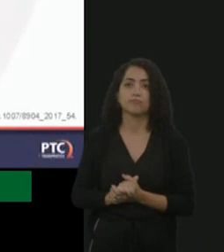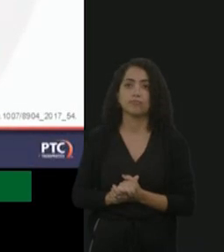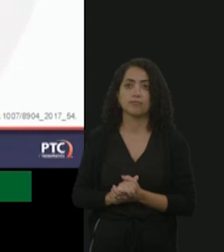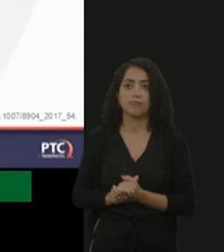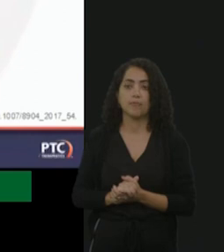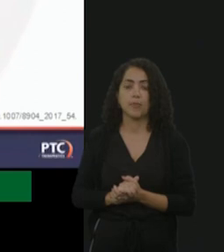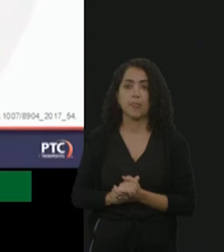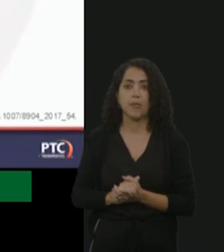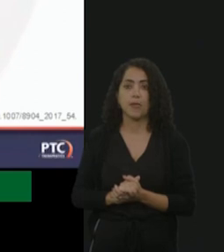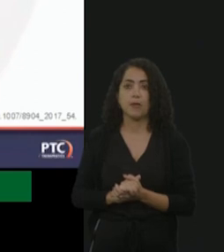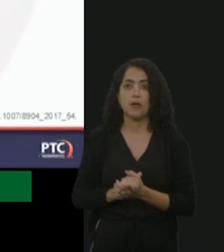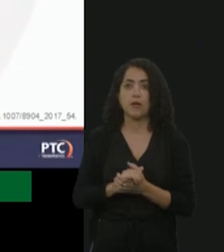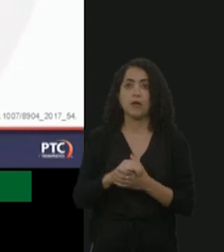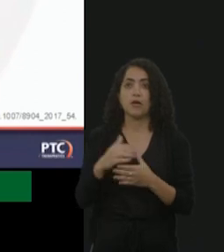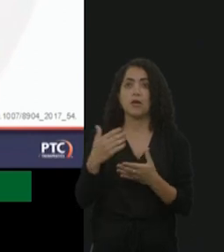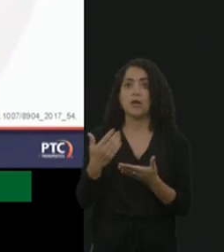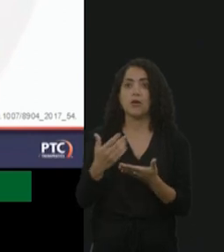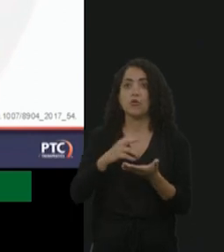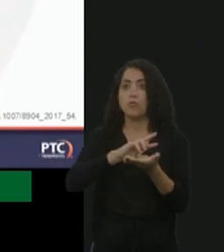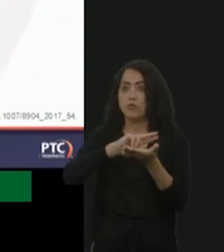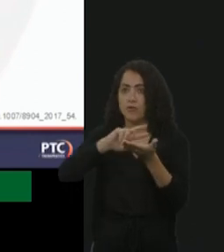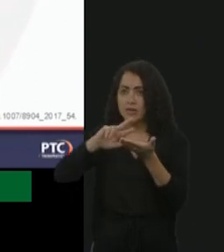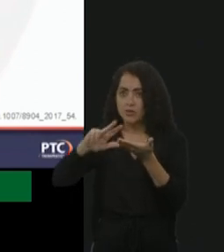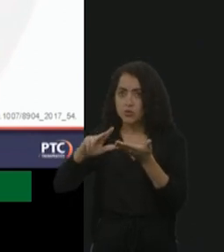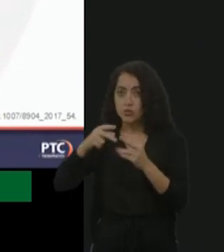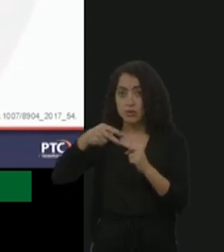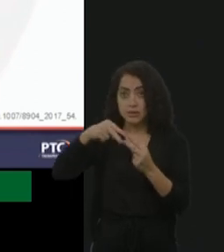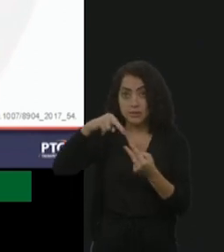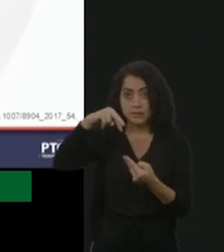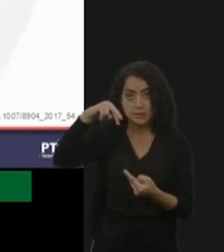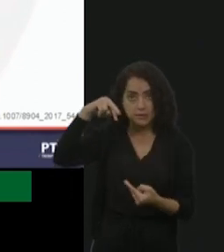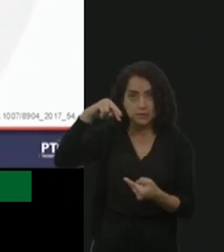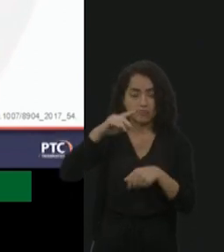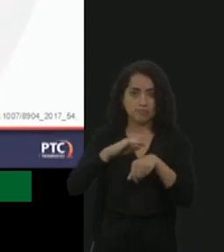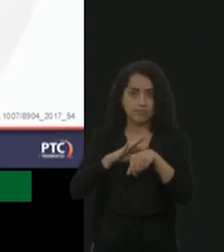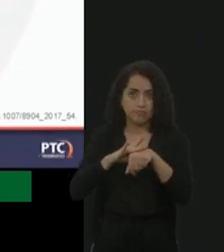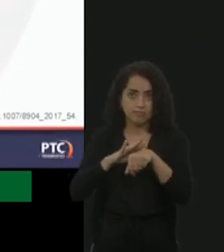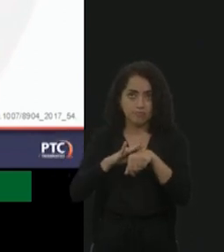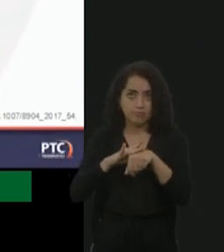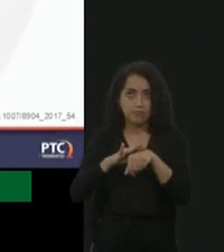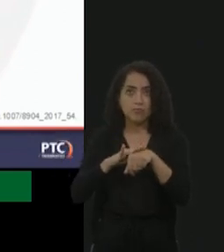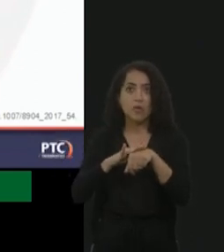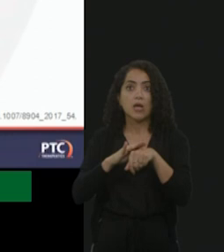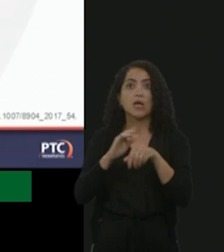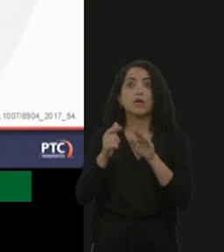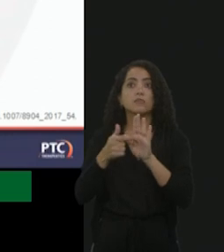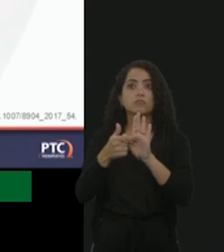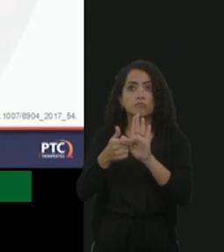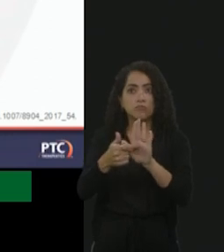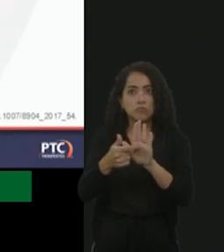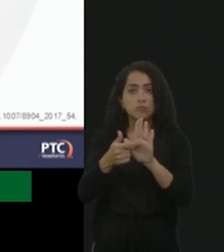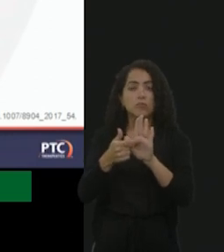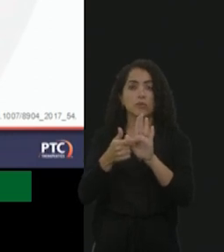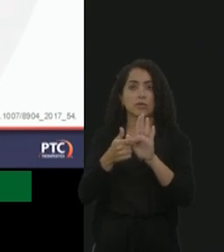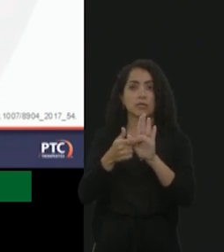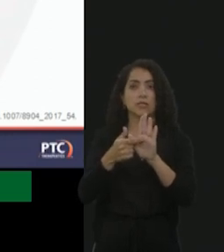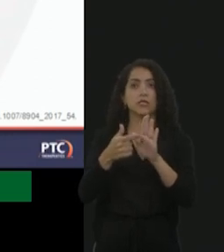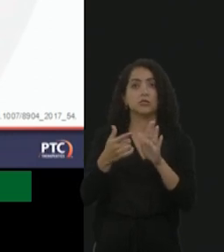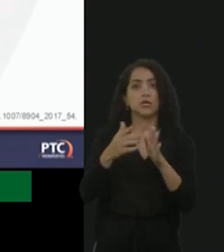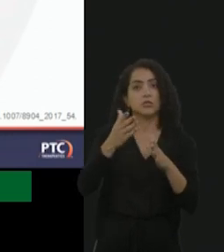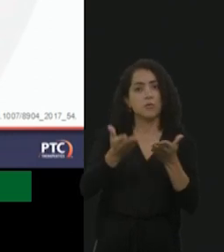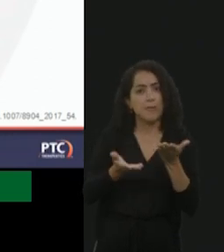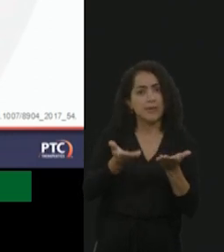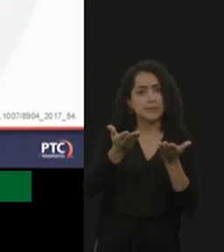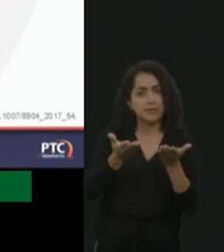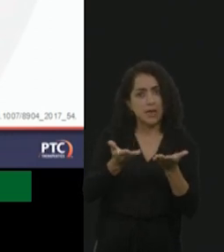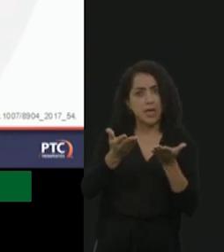Como várias outras doenças genéticas, existe um espectro, né, de apresentação da doença, desde casos mais leves a casos mais